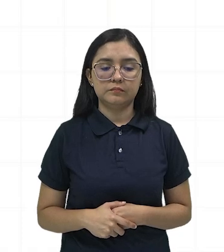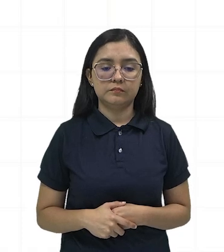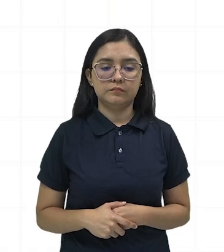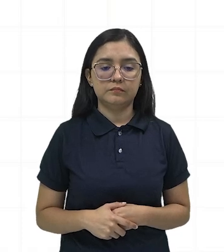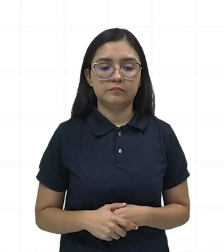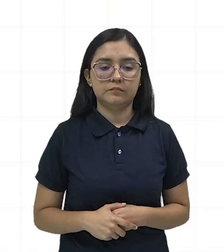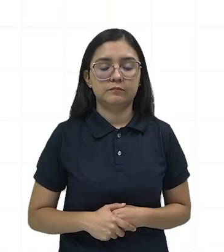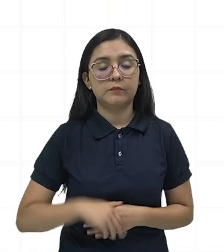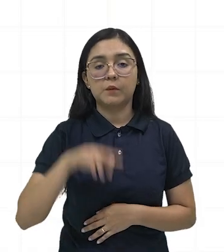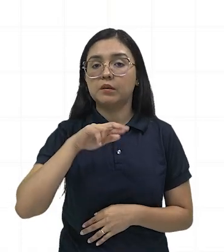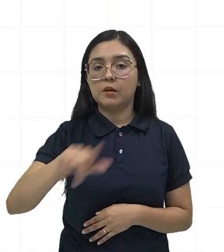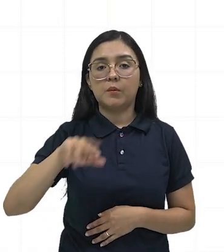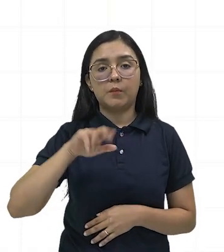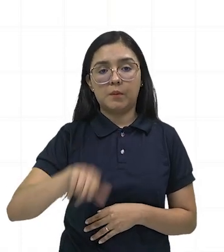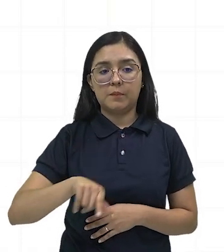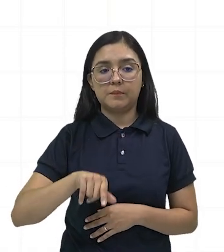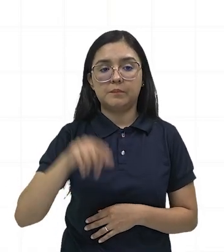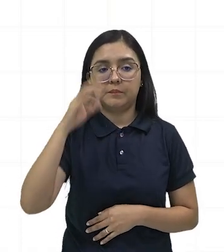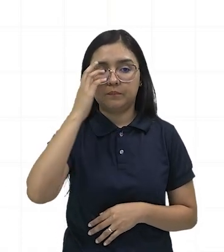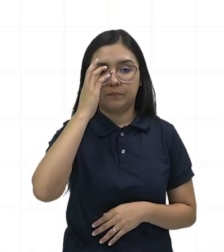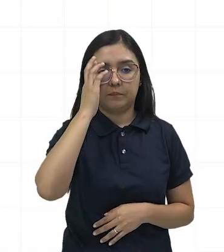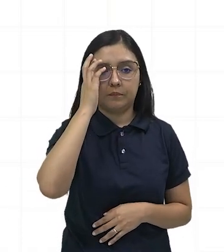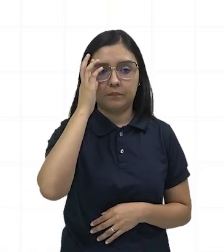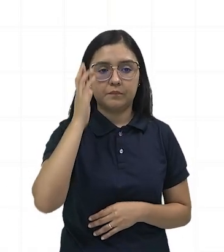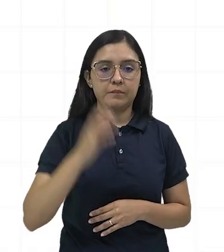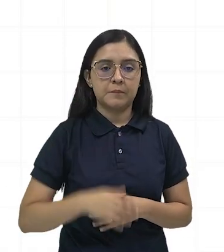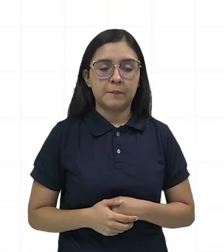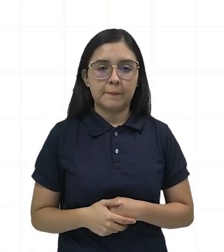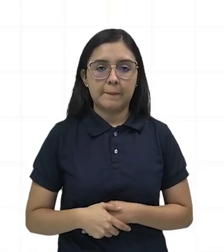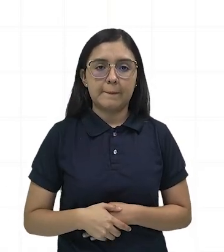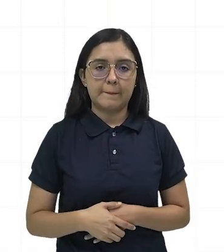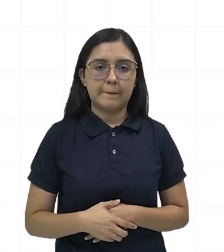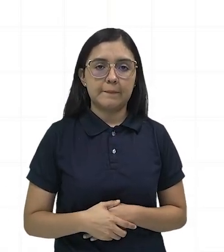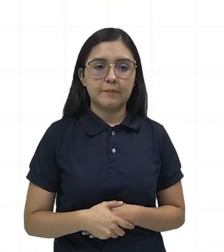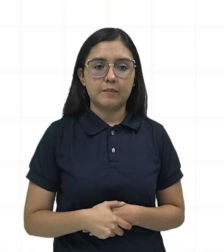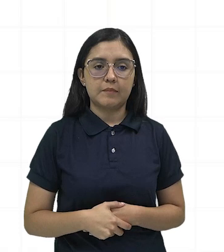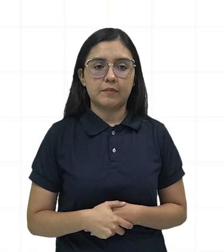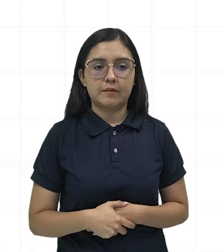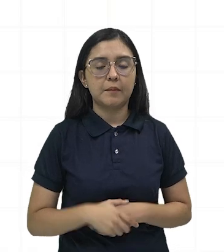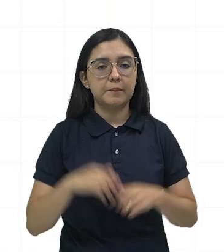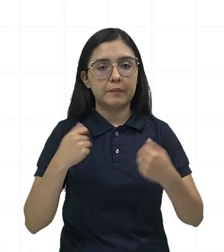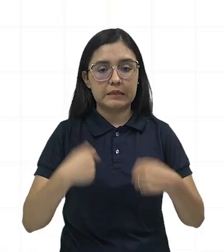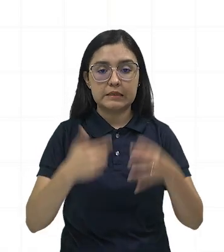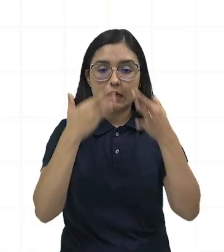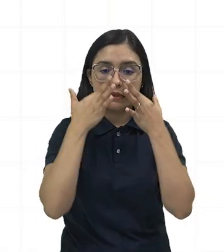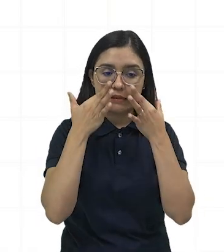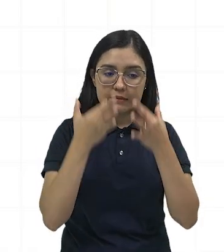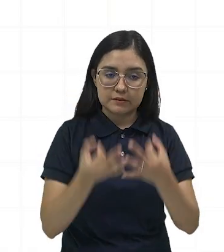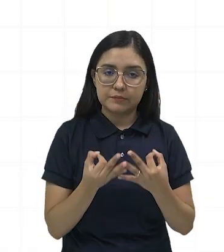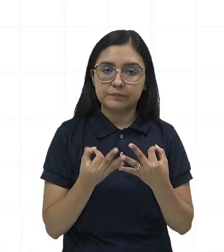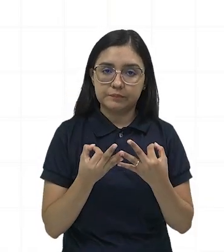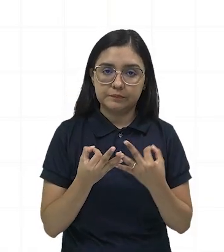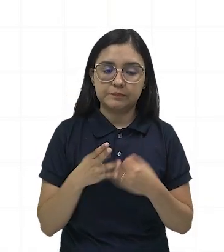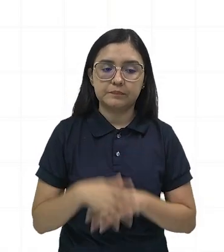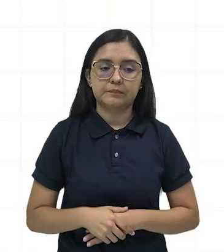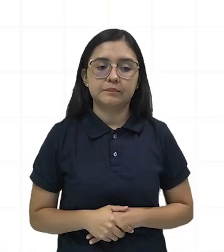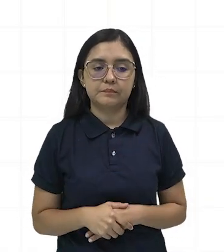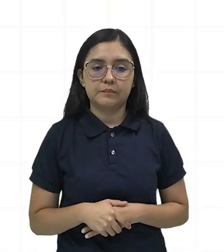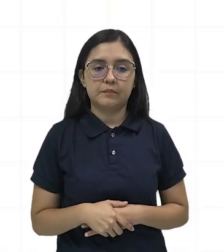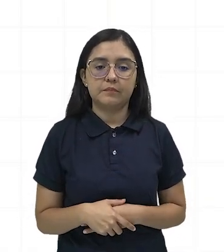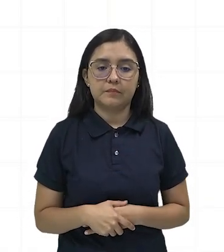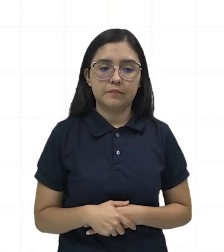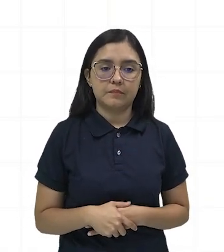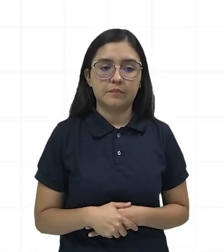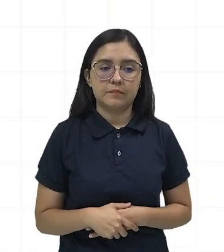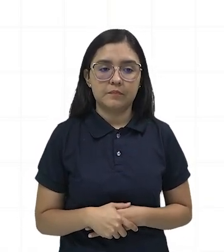congruente, não são congruentes, tá? Então, tem que tomar todo esse cuidado para